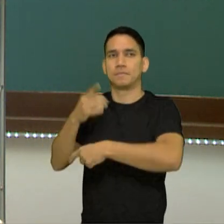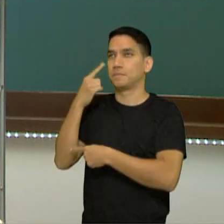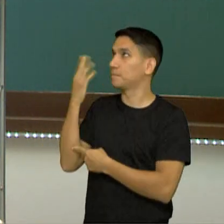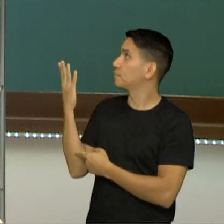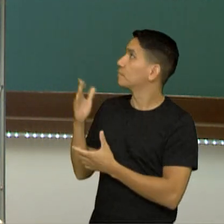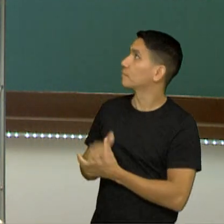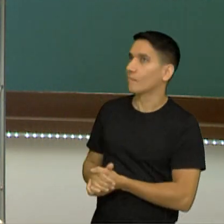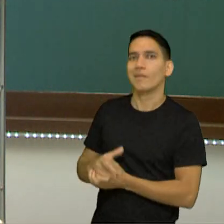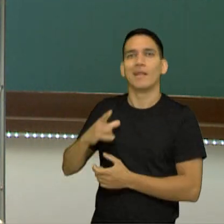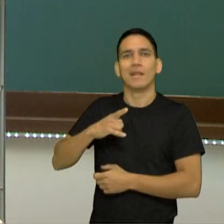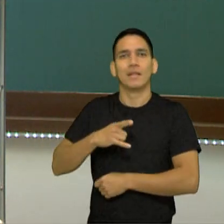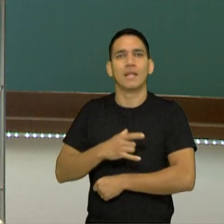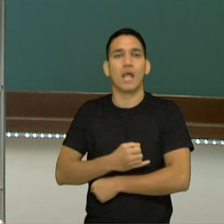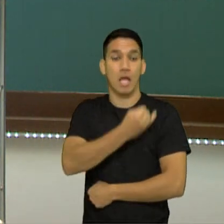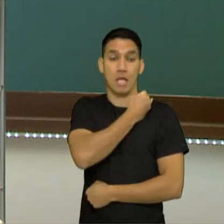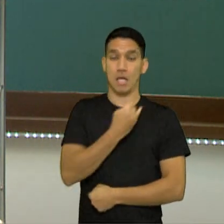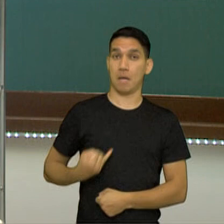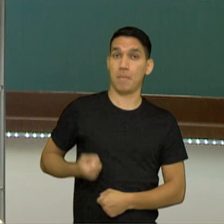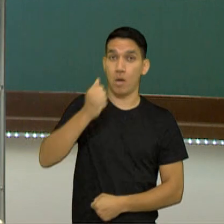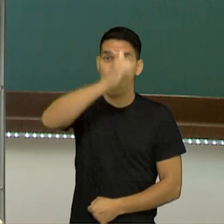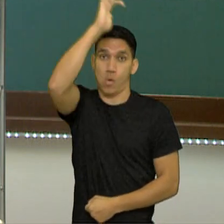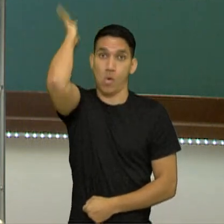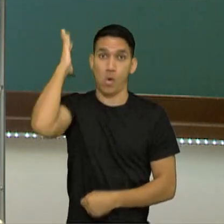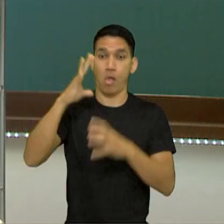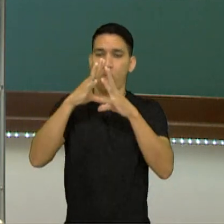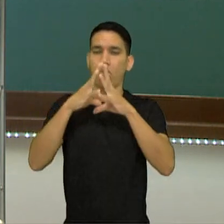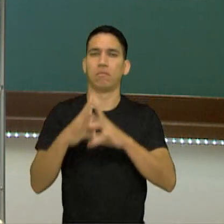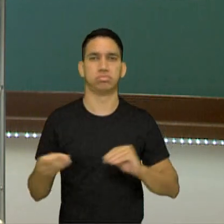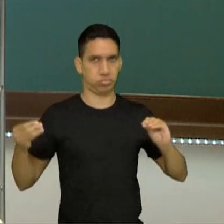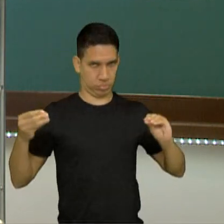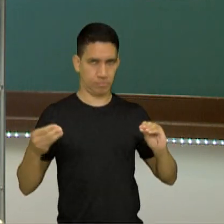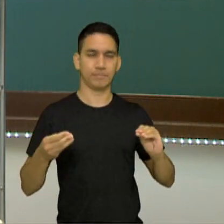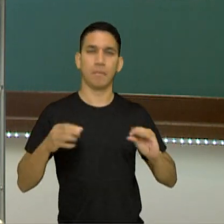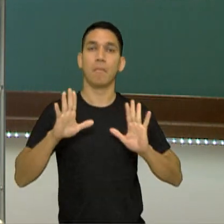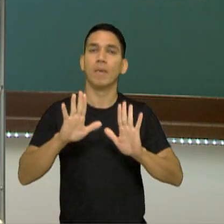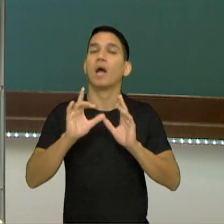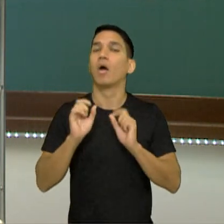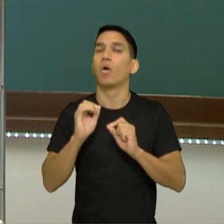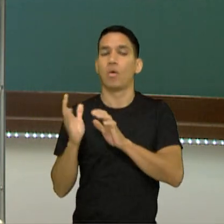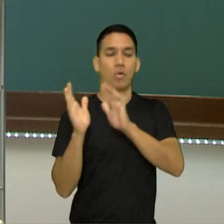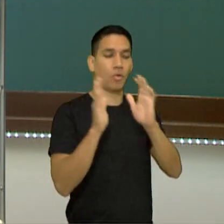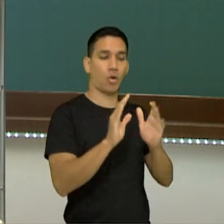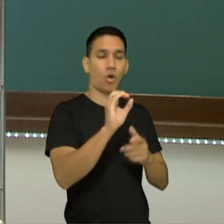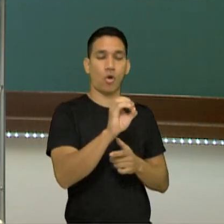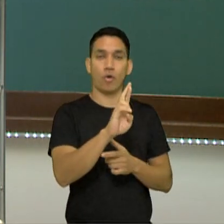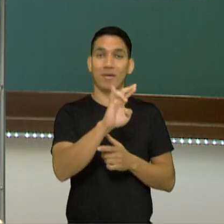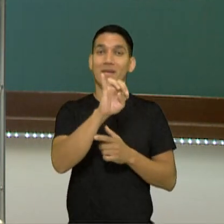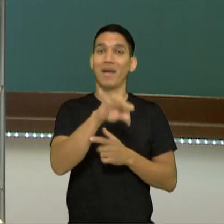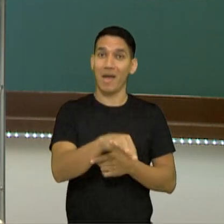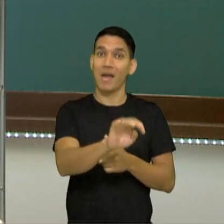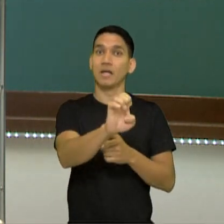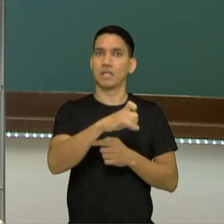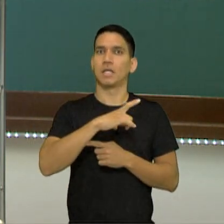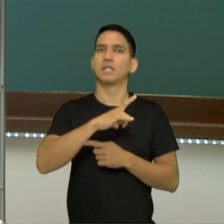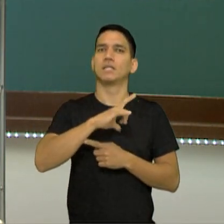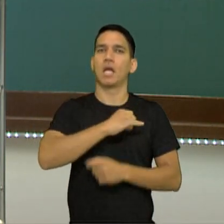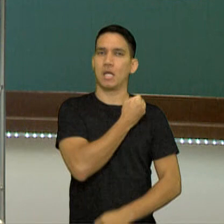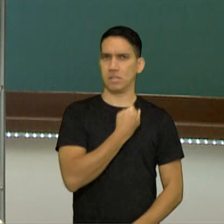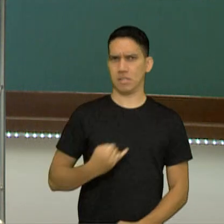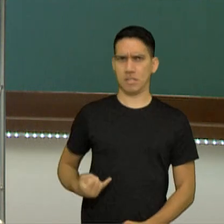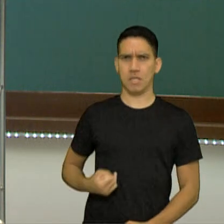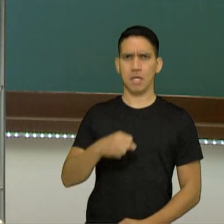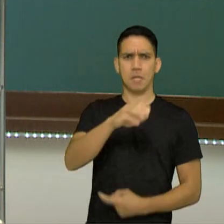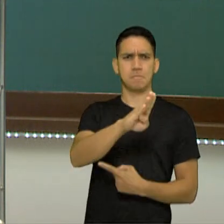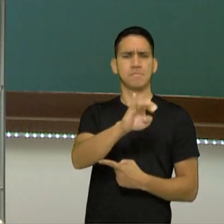a gente tem a queda do Império Romano do Ocidente, porém, no Oriente, a gente vai ter o chamado Império de Bizâncio,